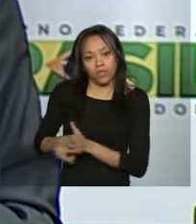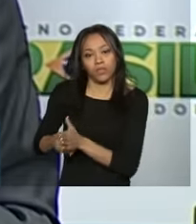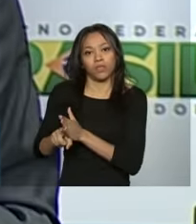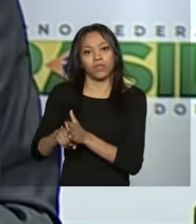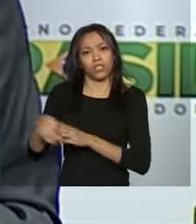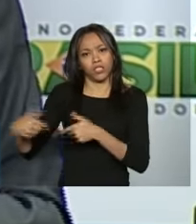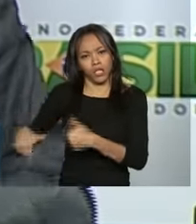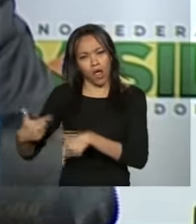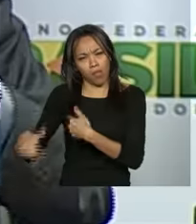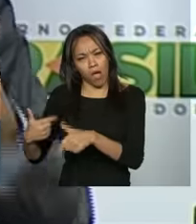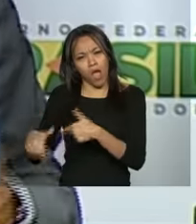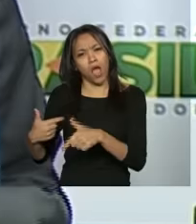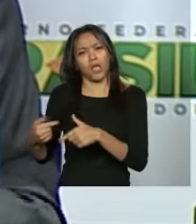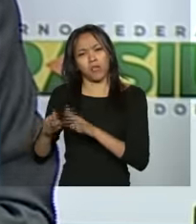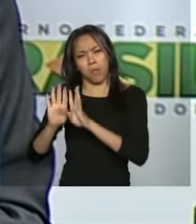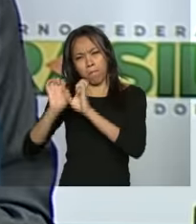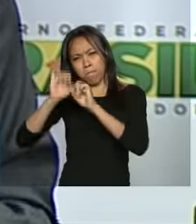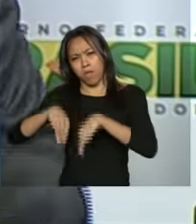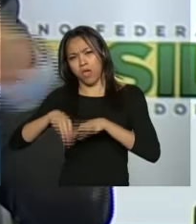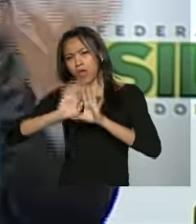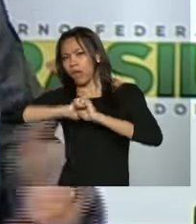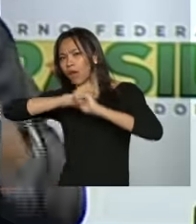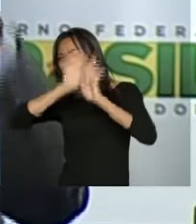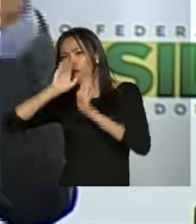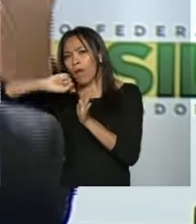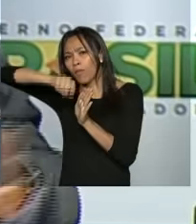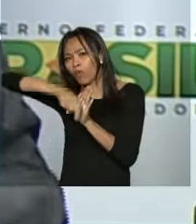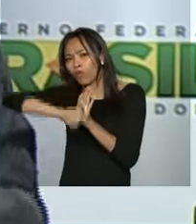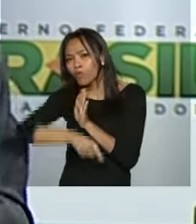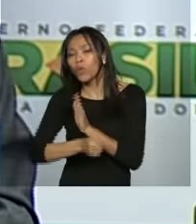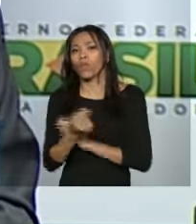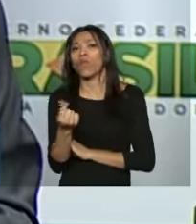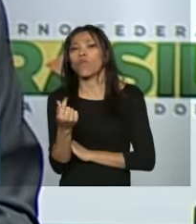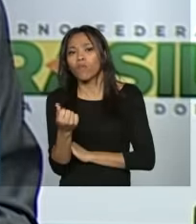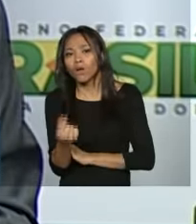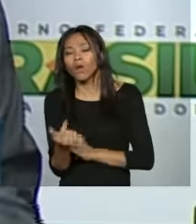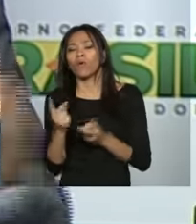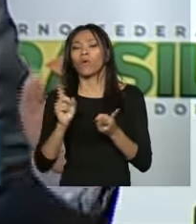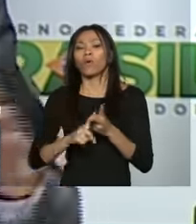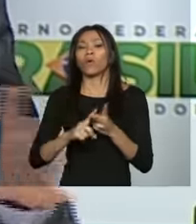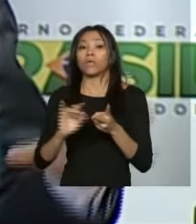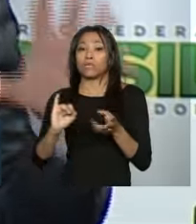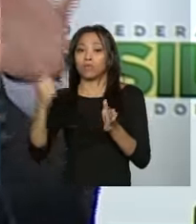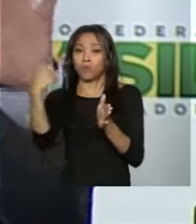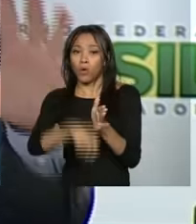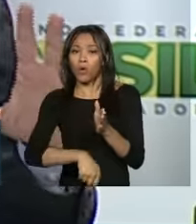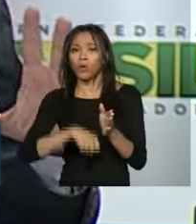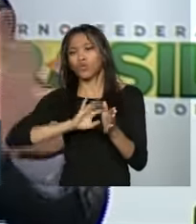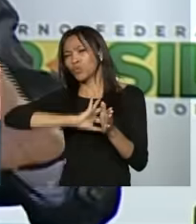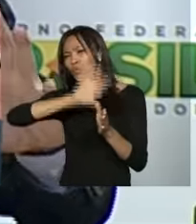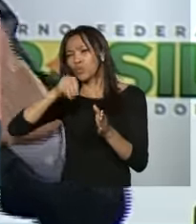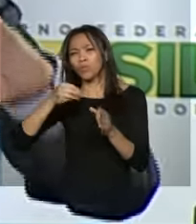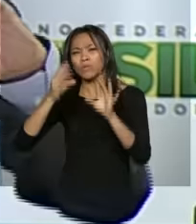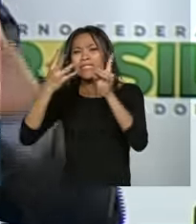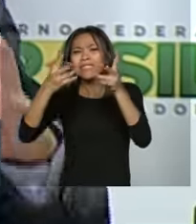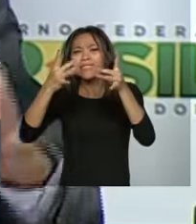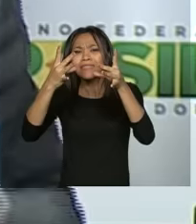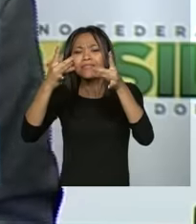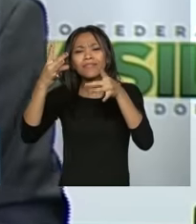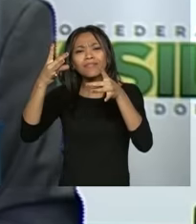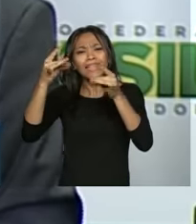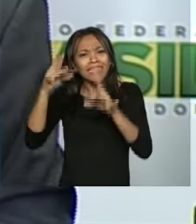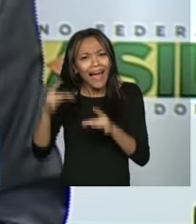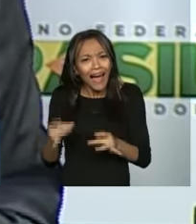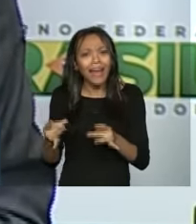bem analisados aprofundados os aspectos econômicos eh tributários etc mas eu fiz aqui apenas uma